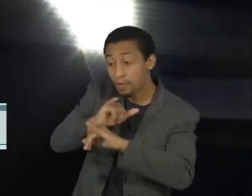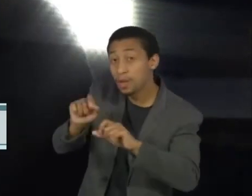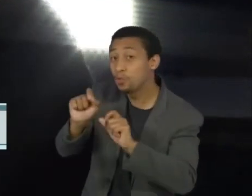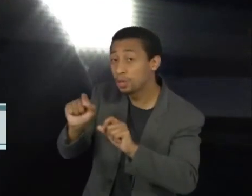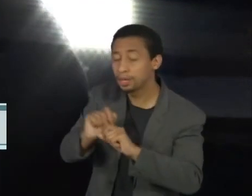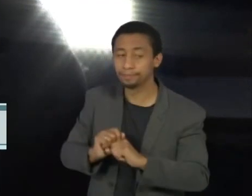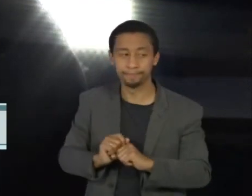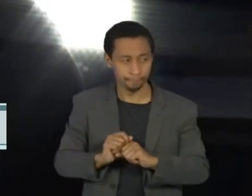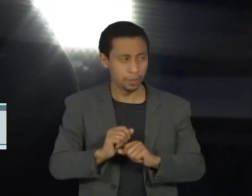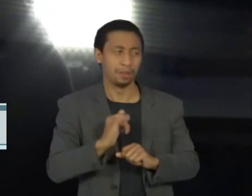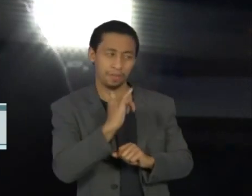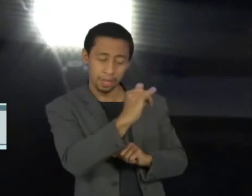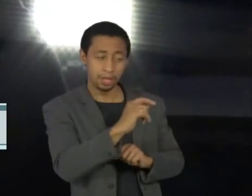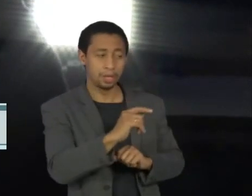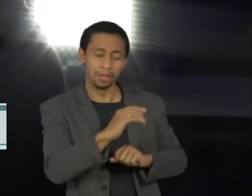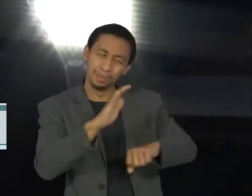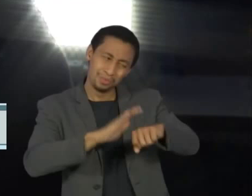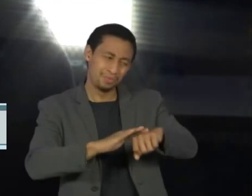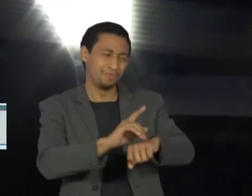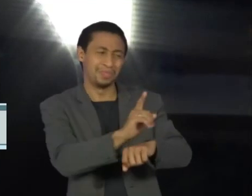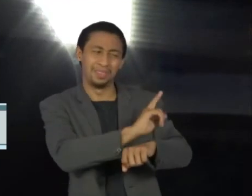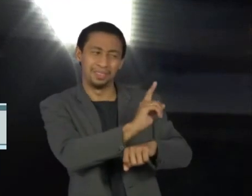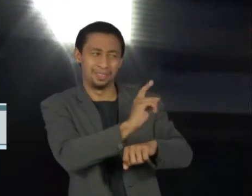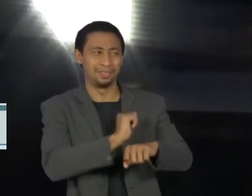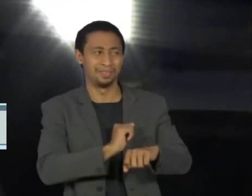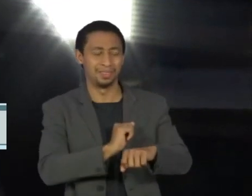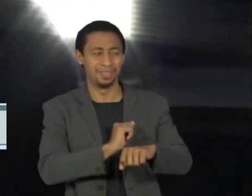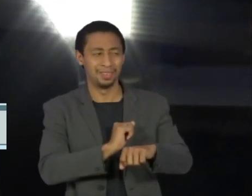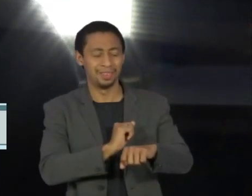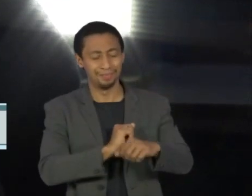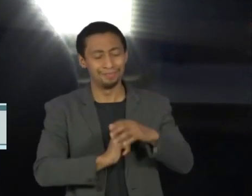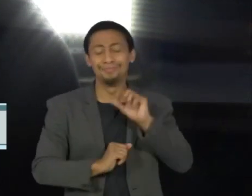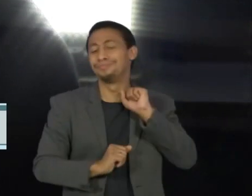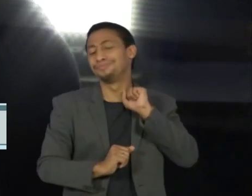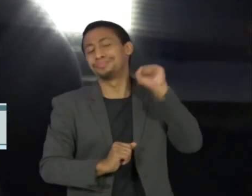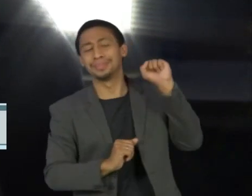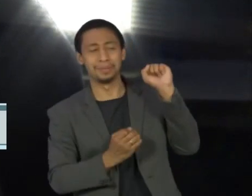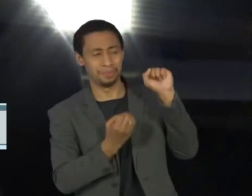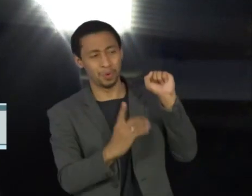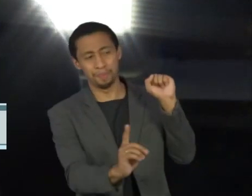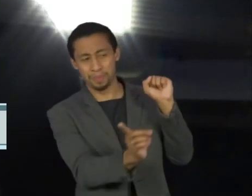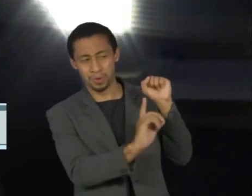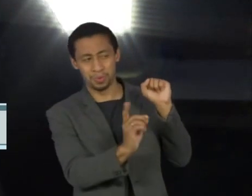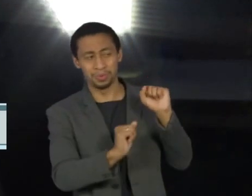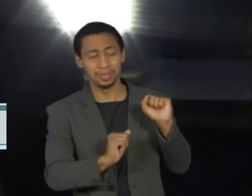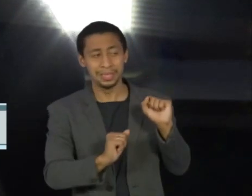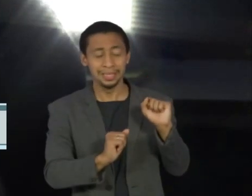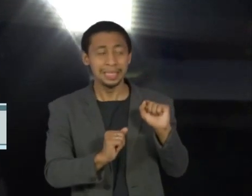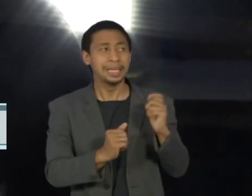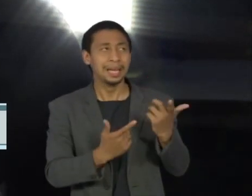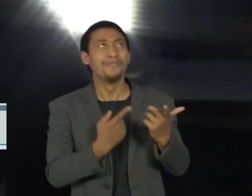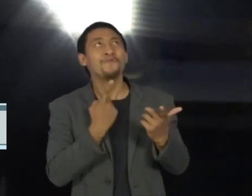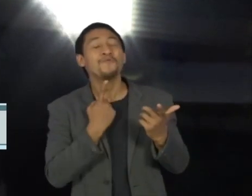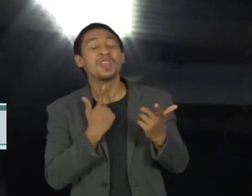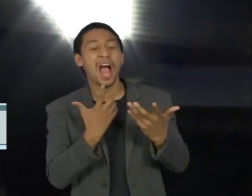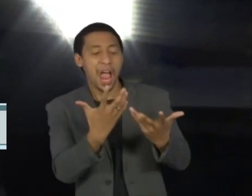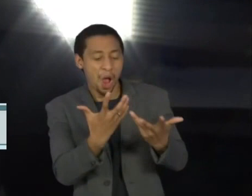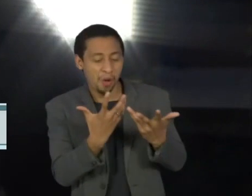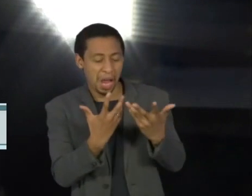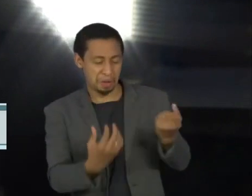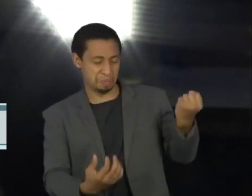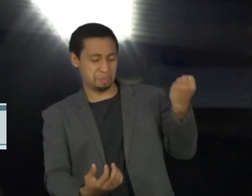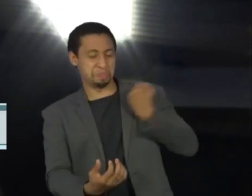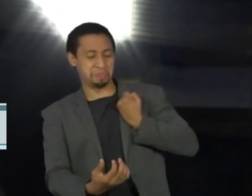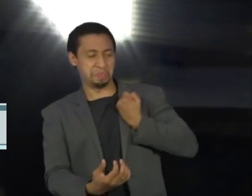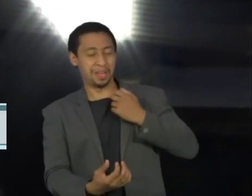isso. Porque é engraçado a gente falar que a gente quer se matar e depois que eu tentei, eu